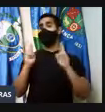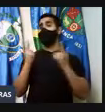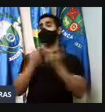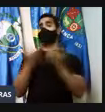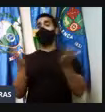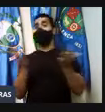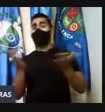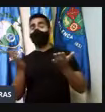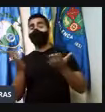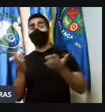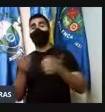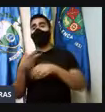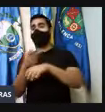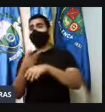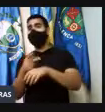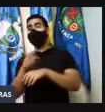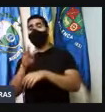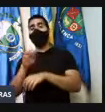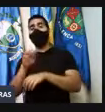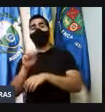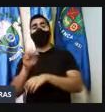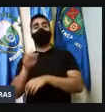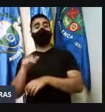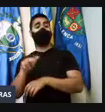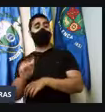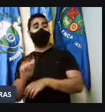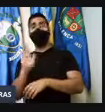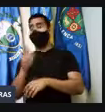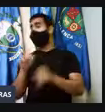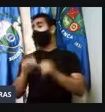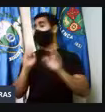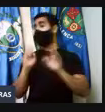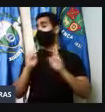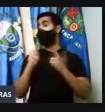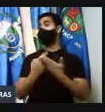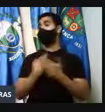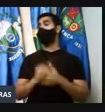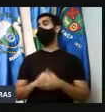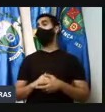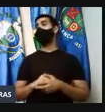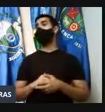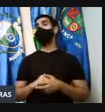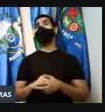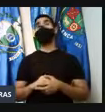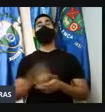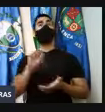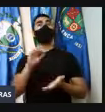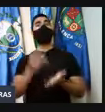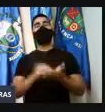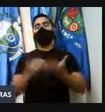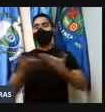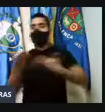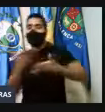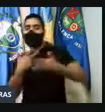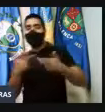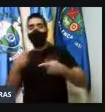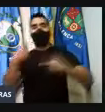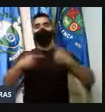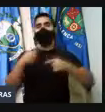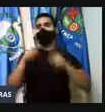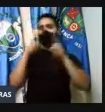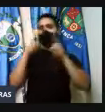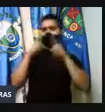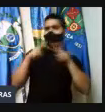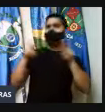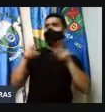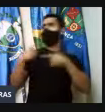com a procuradora, com a doutora Tatiana, e por pura falta de articulação política e de